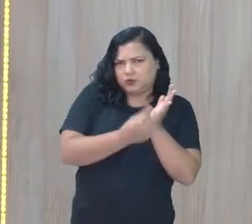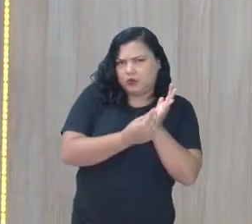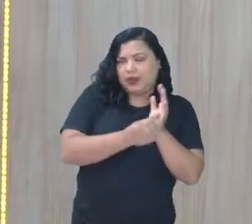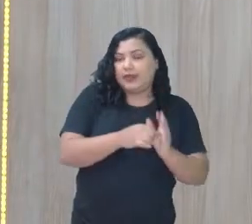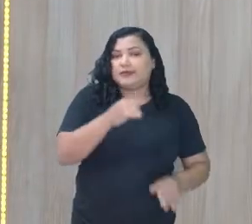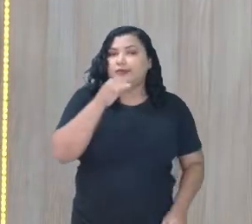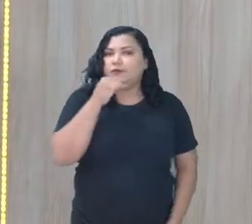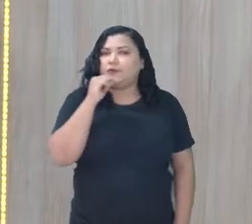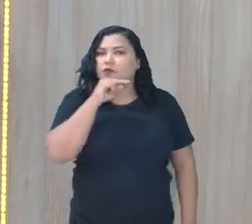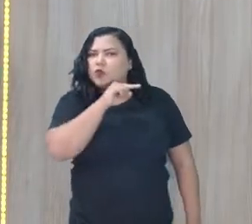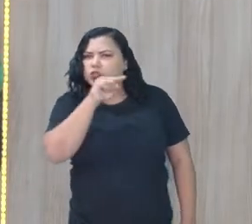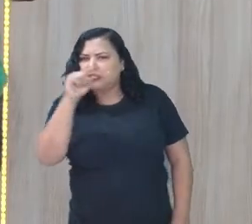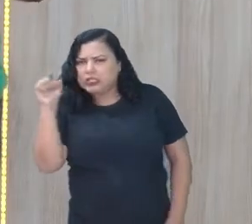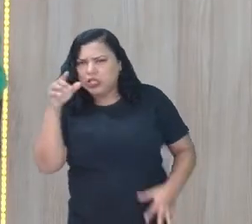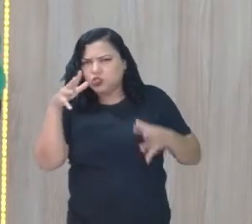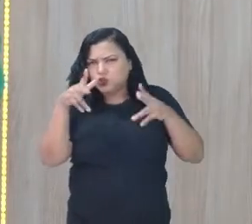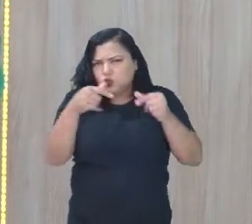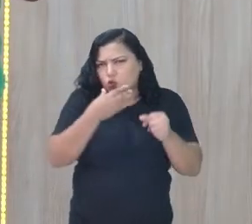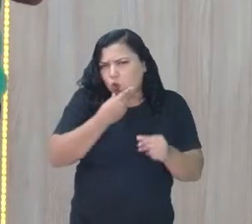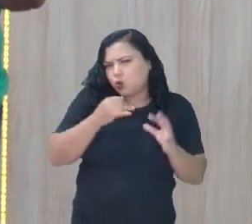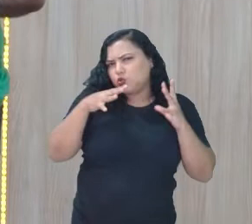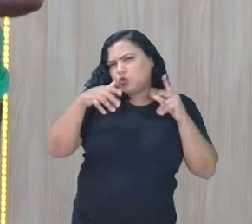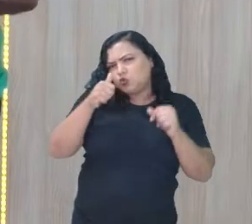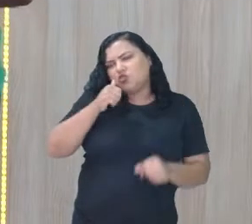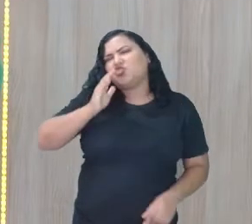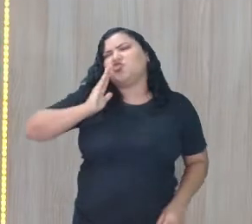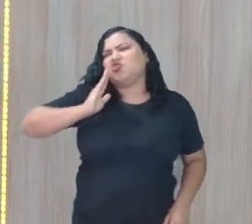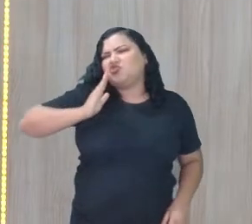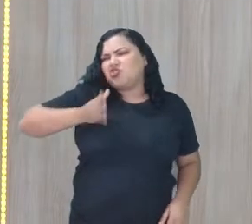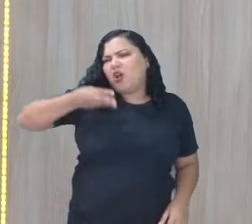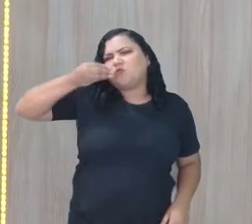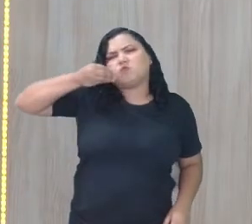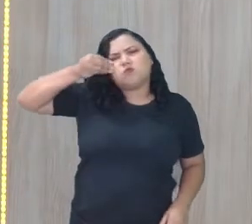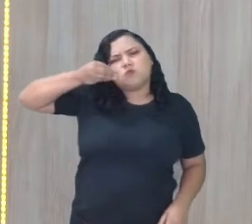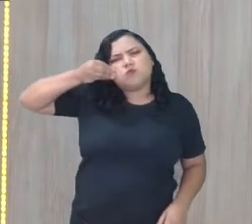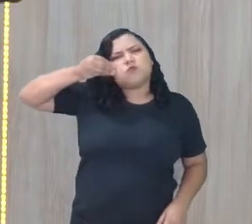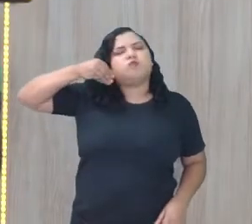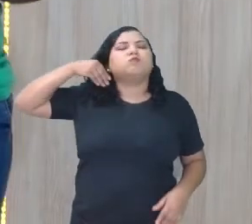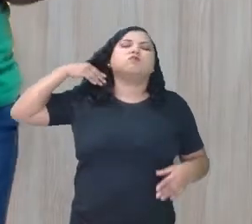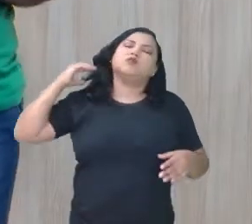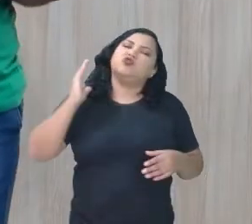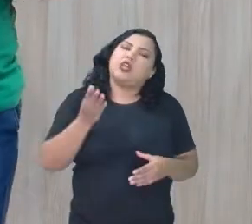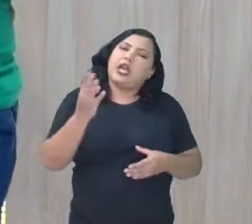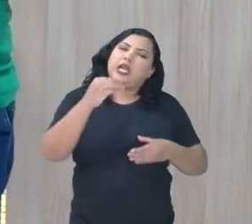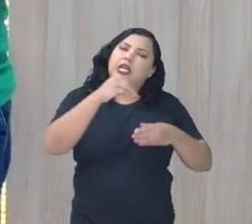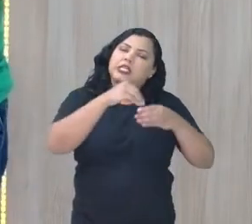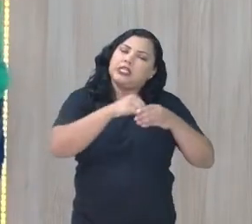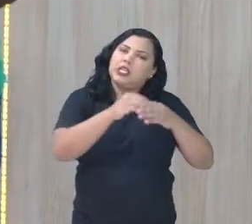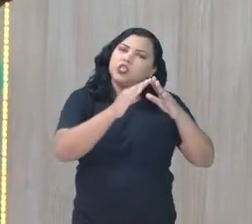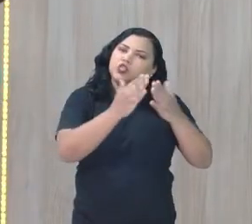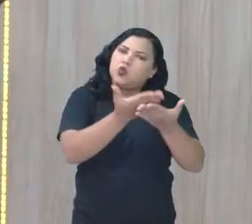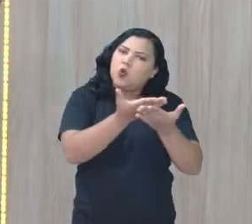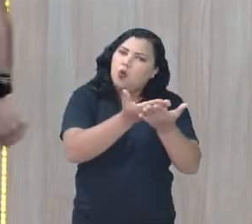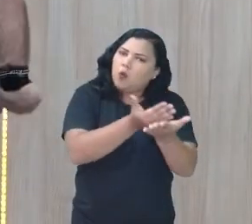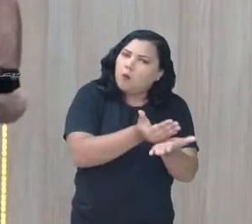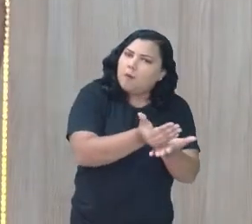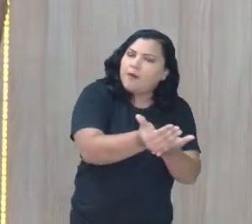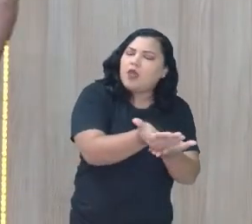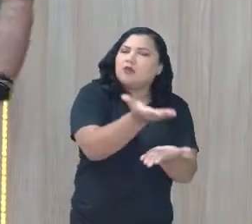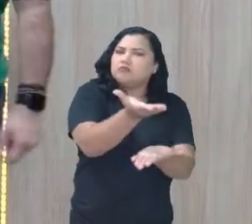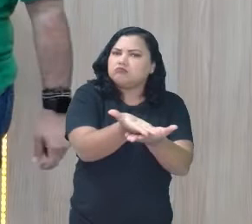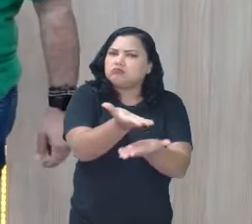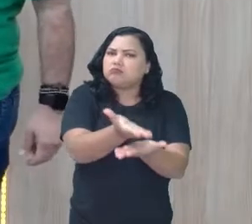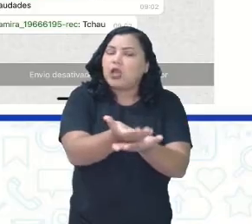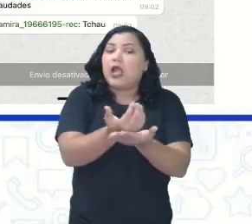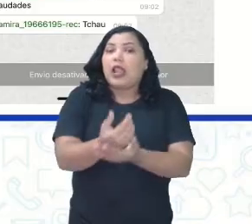vocês estiverem todos e todas enturmados, a escola vai orientar vocês, né, a acessar o